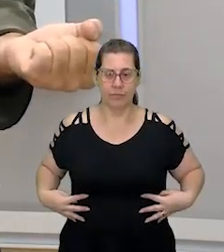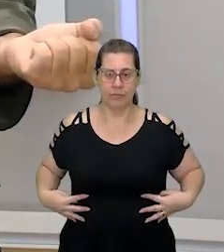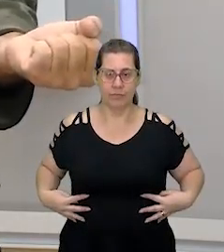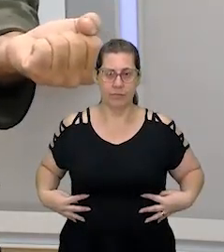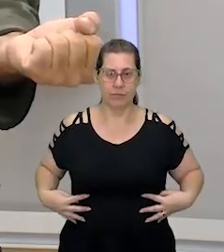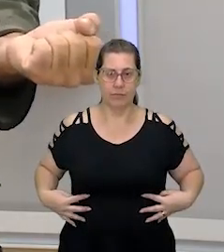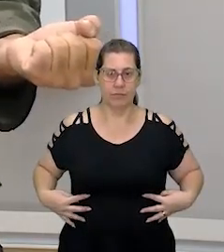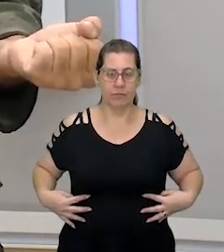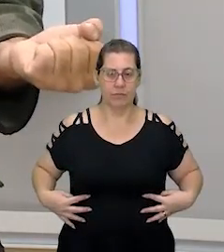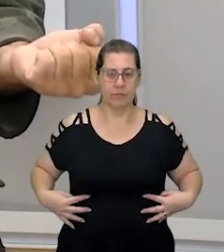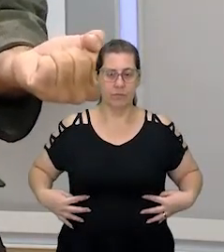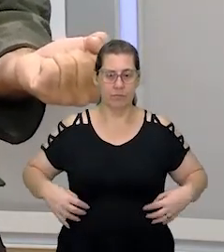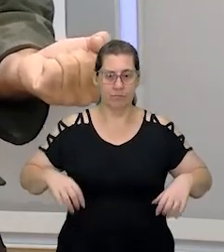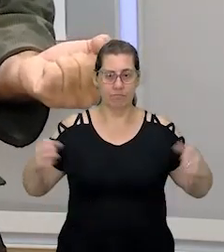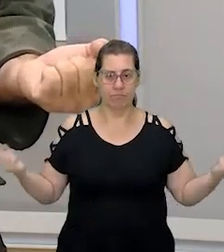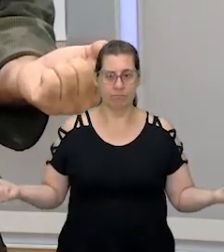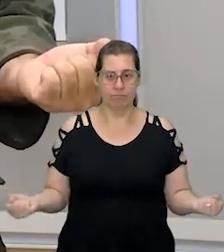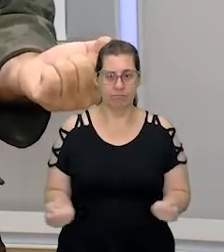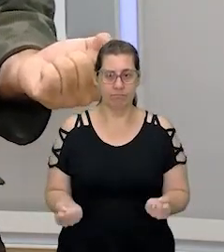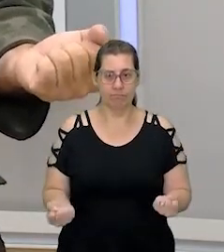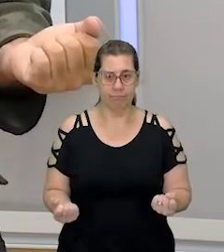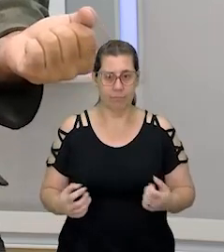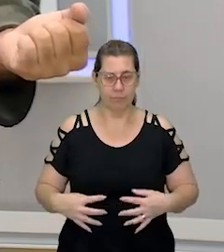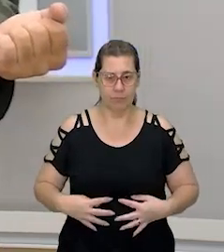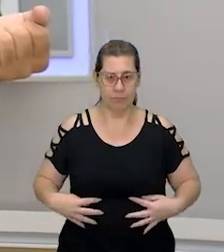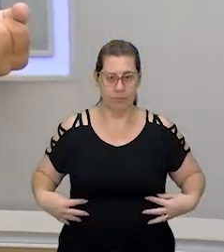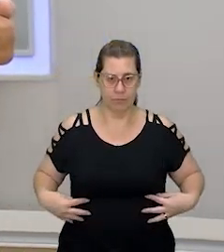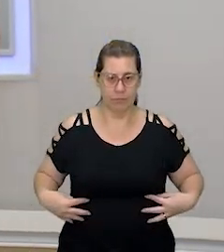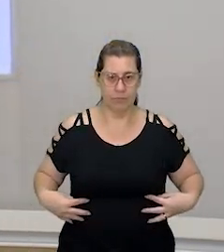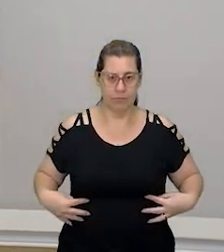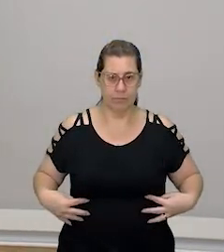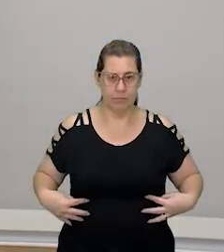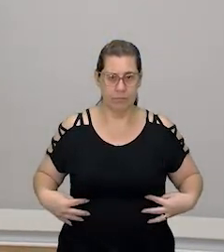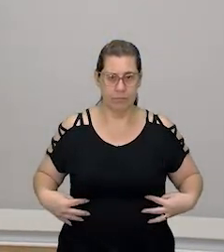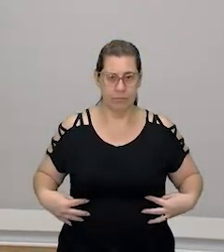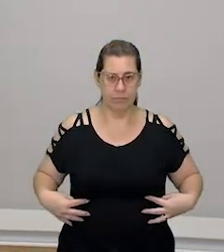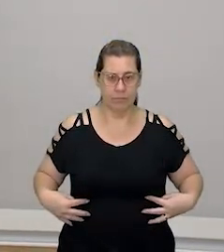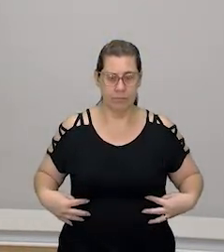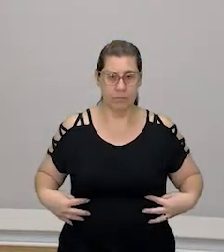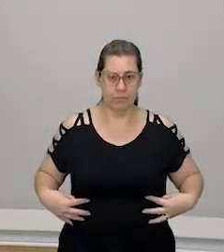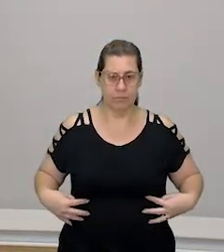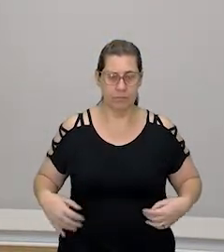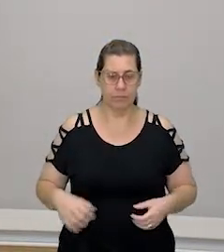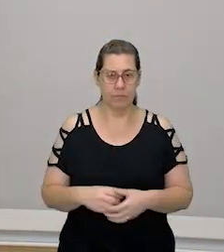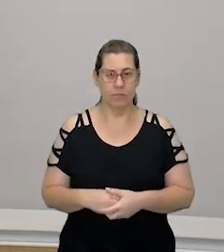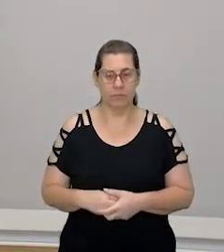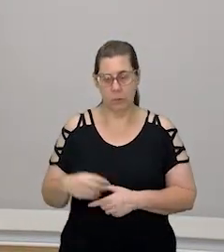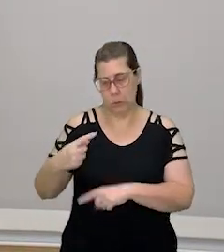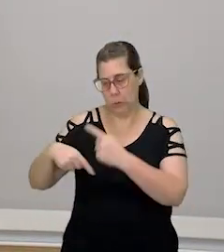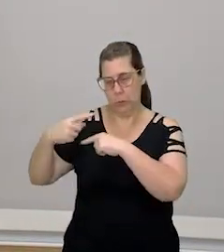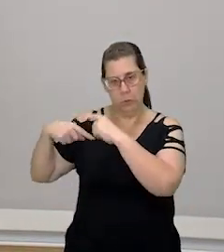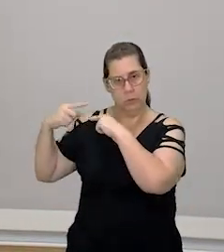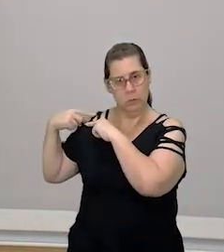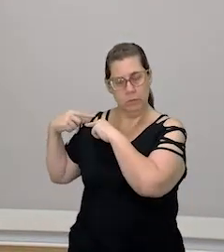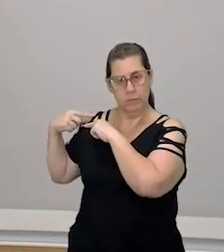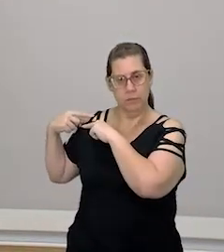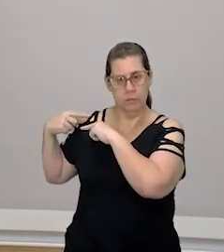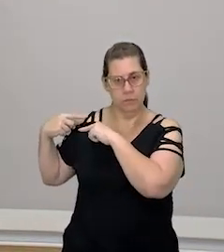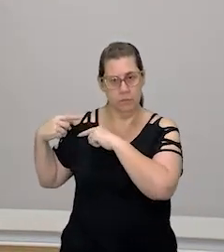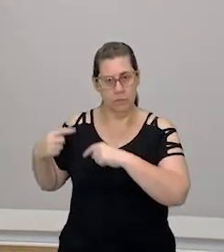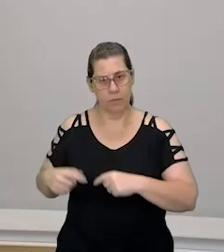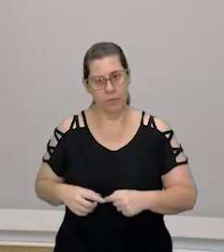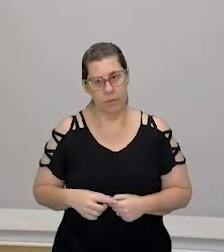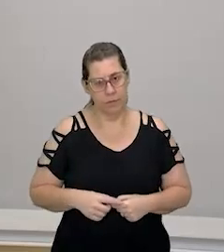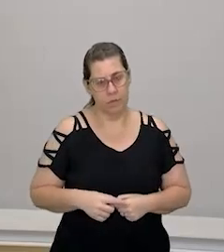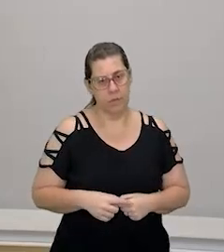bato. Bati. Aí eu vou fazer um rolamento de para trás. Só que como nós estamos sem tatame, e provavelmente vocês também